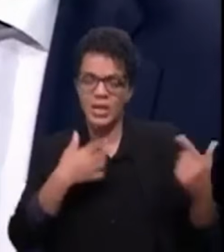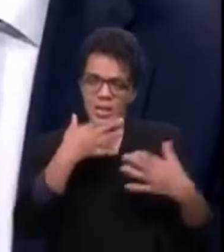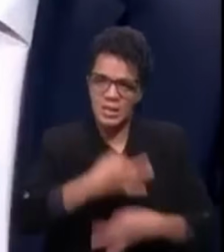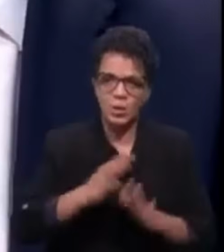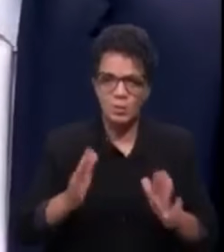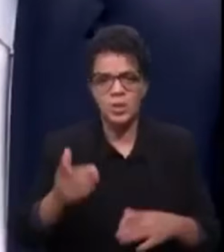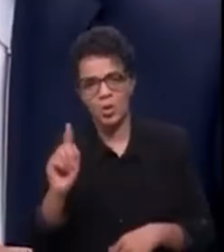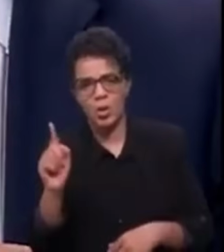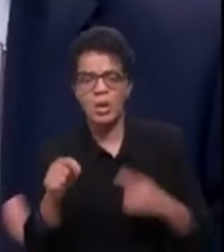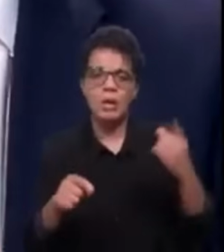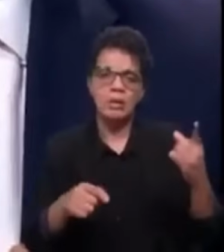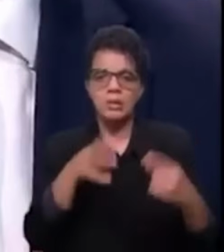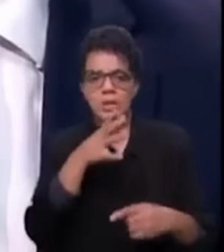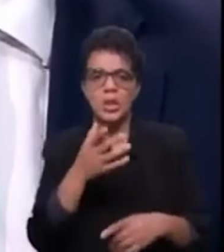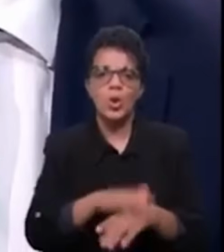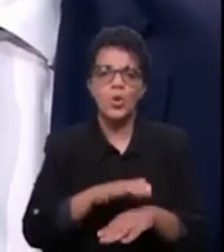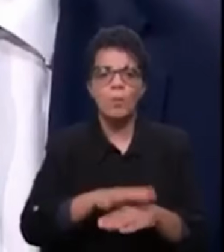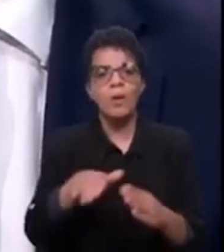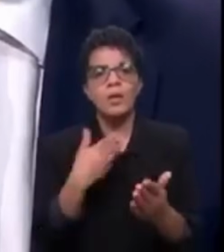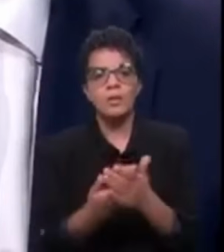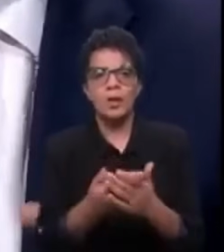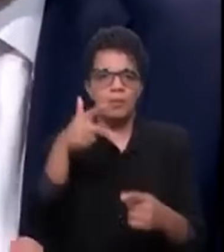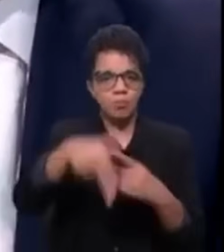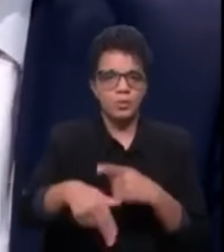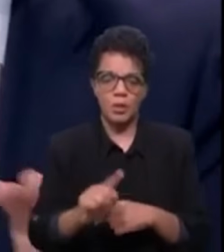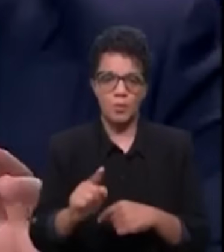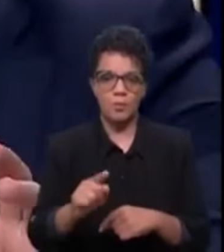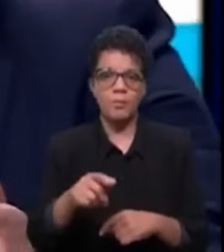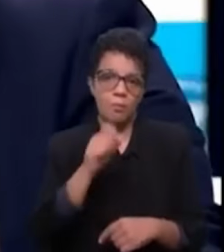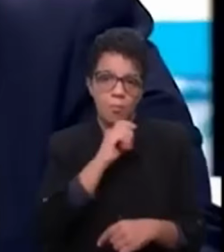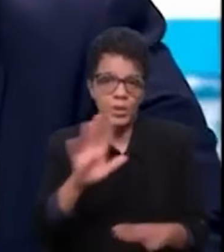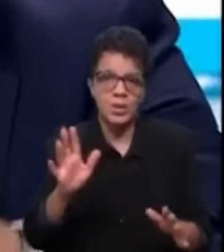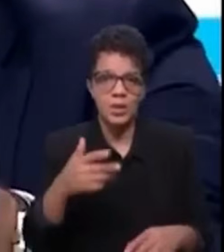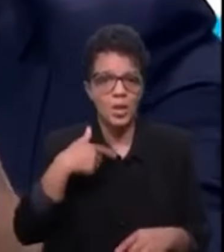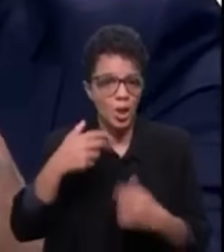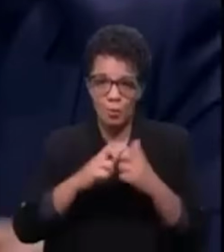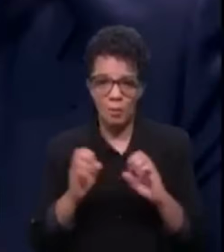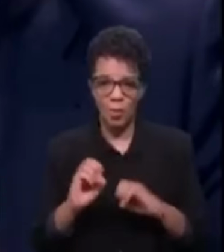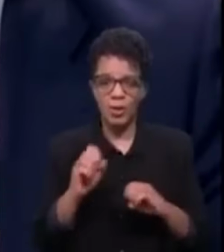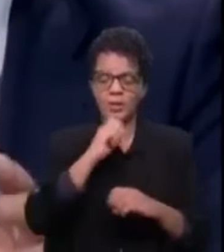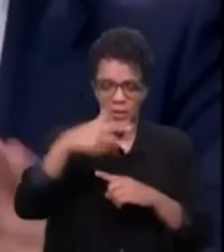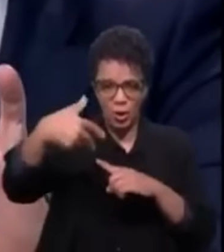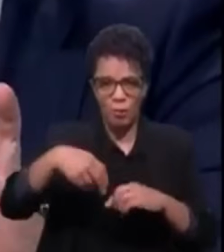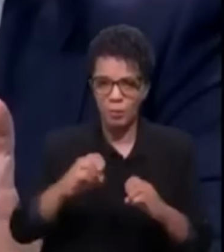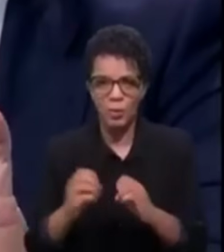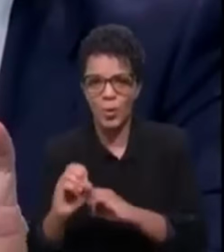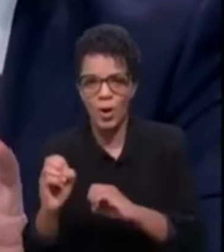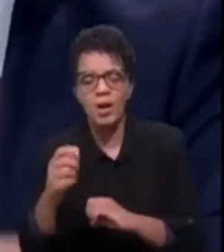monix dis interr o tempo todo mas eu não me importo